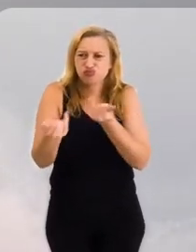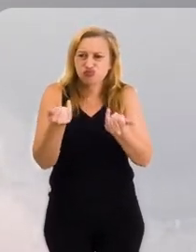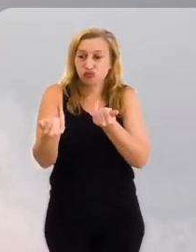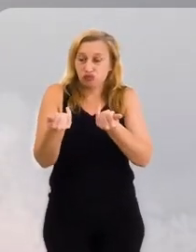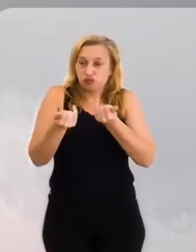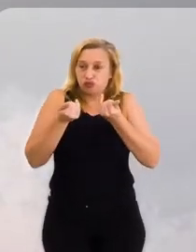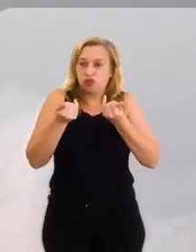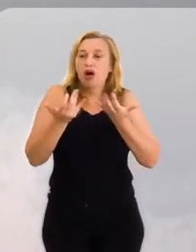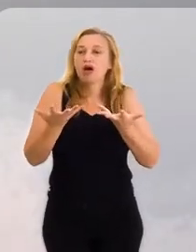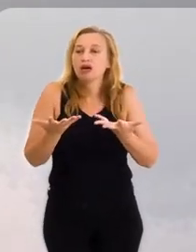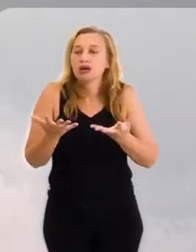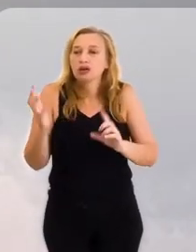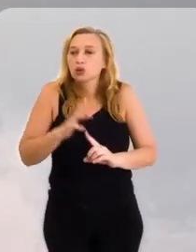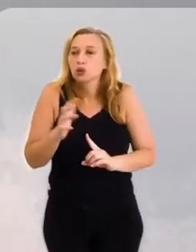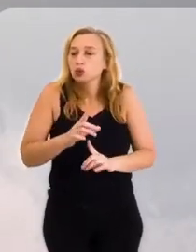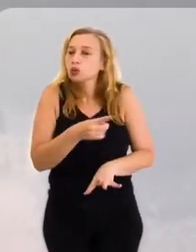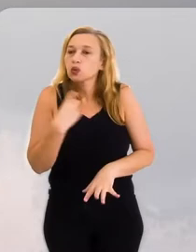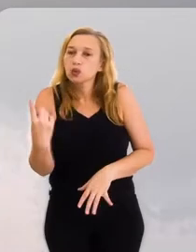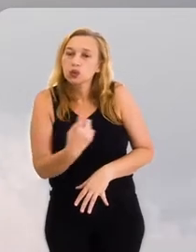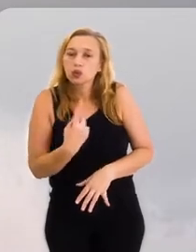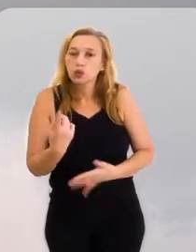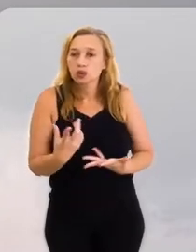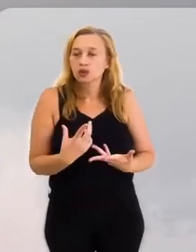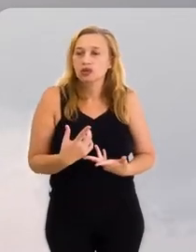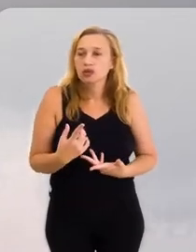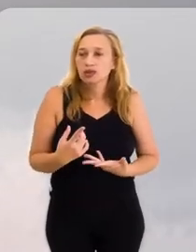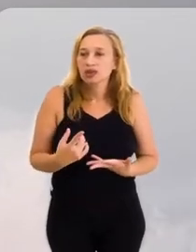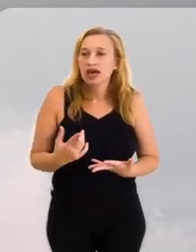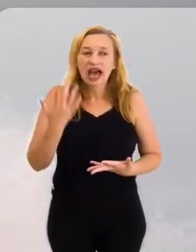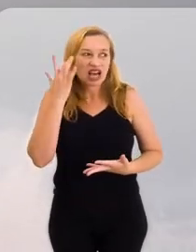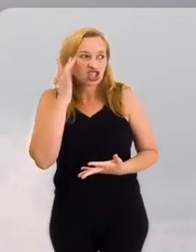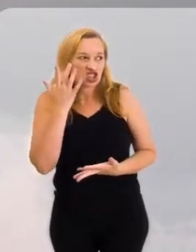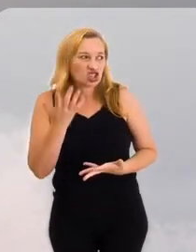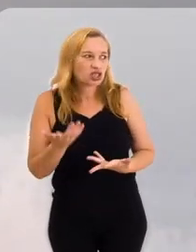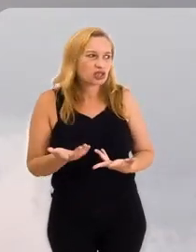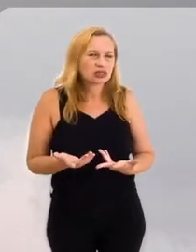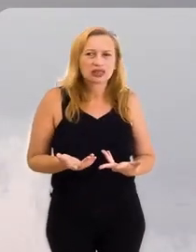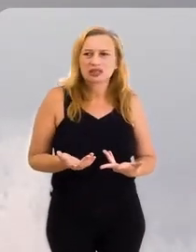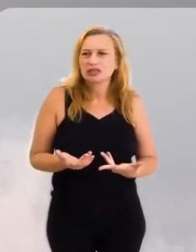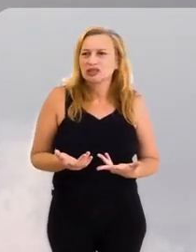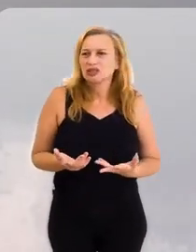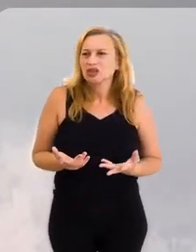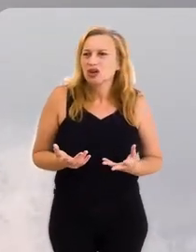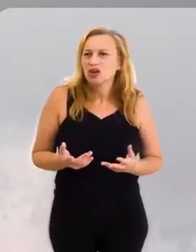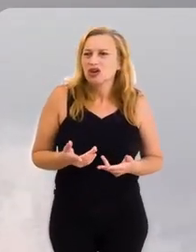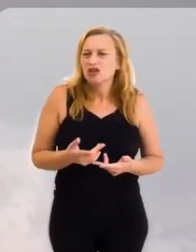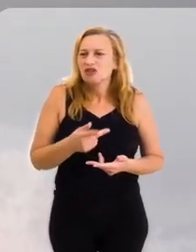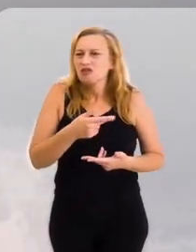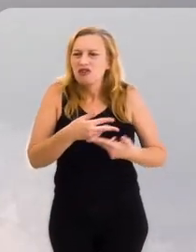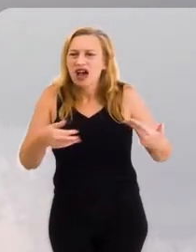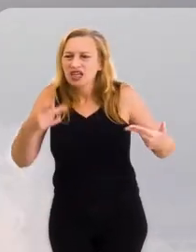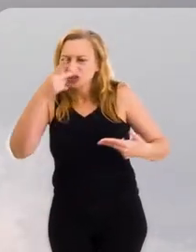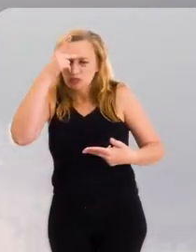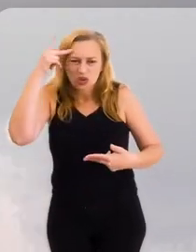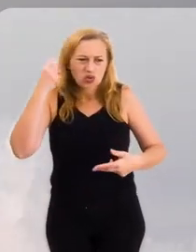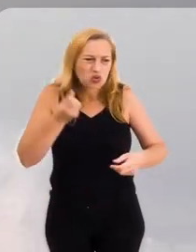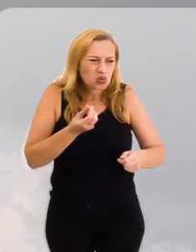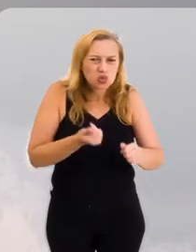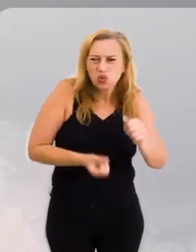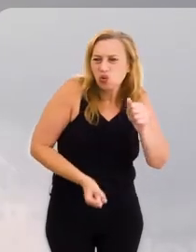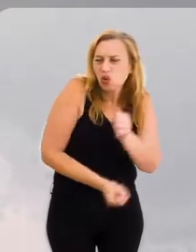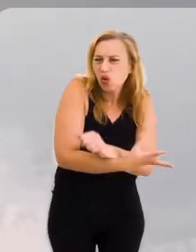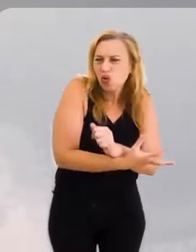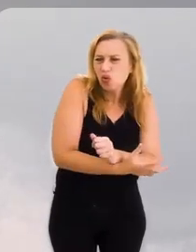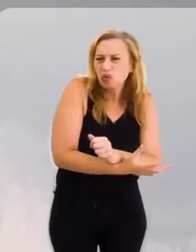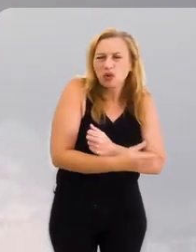informações manipuladas por nós mesmos pelo nosso pessimismo achamos bom mundo está sentindo pessoas corruptas